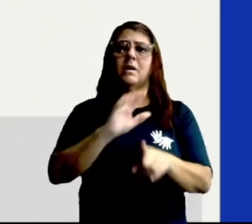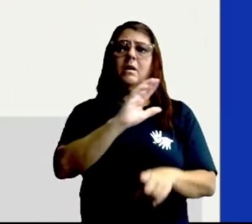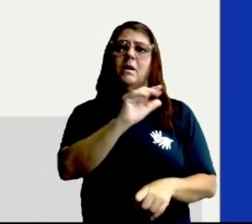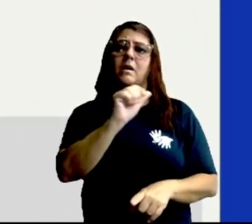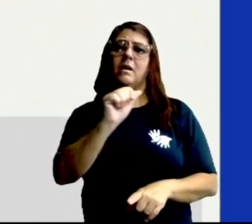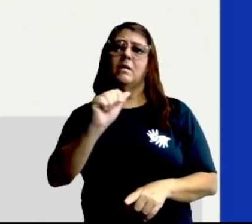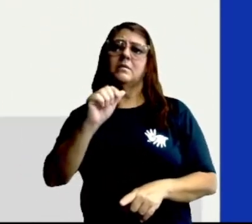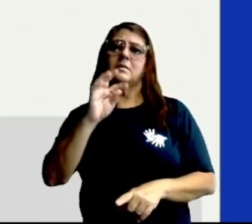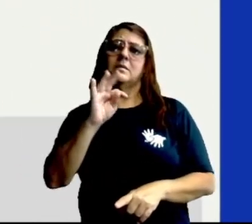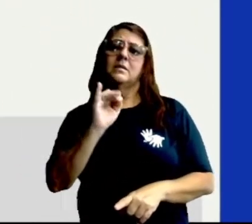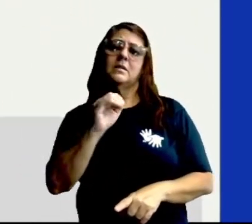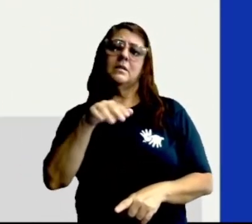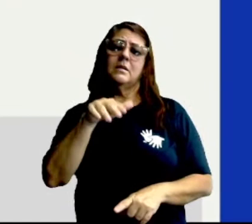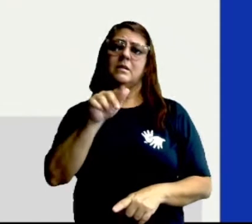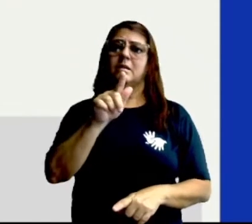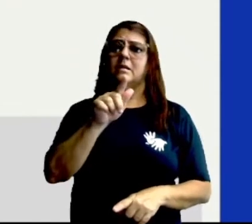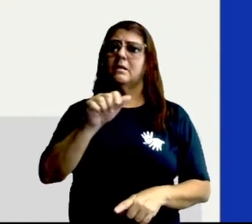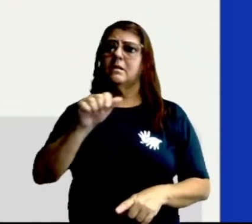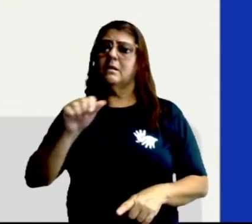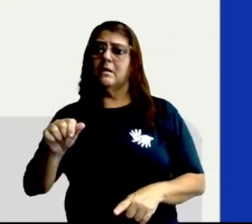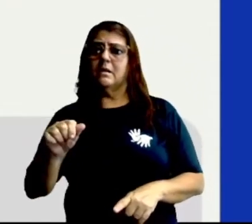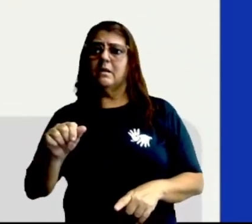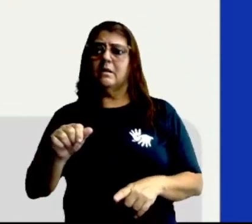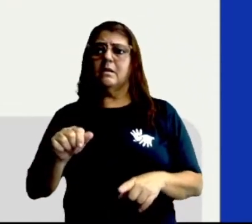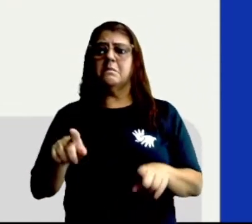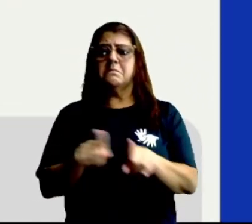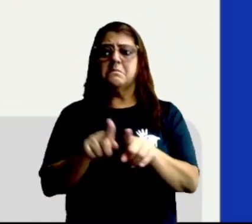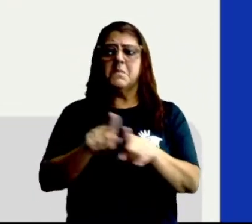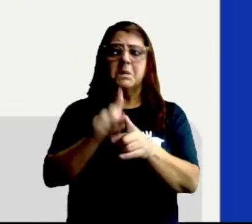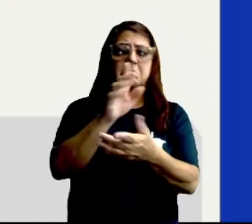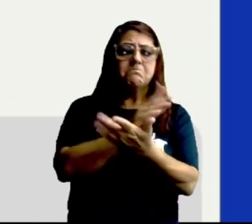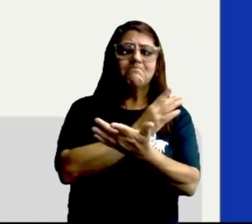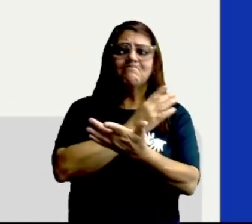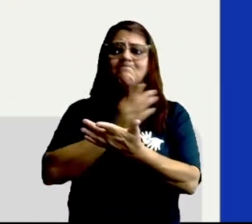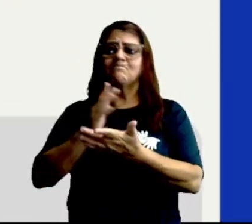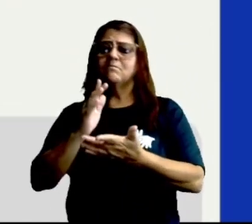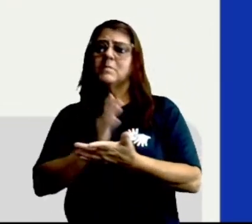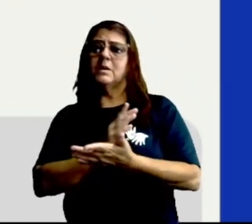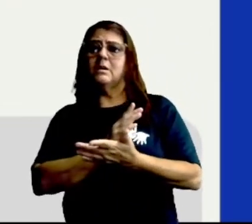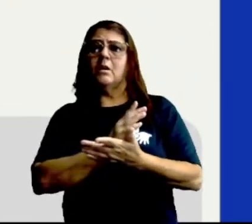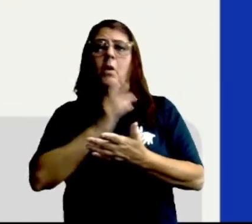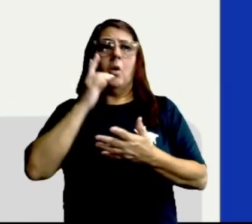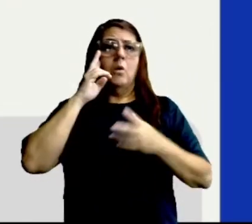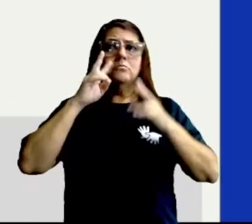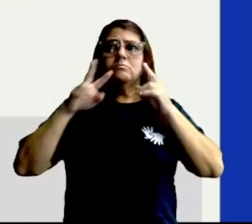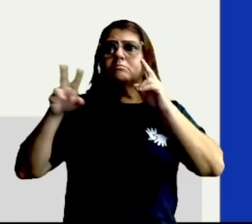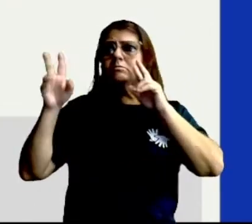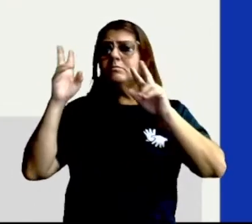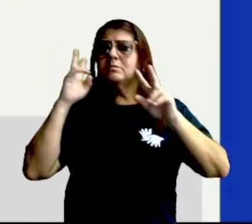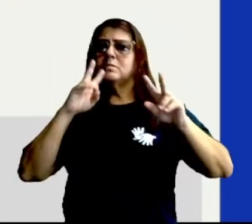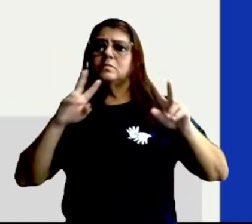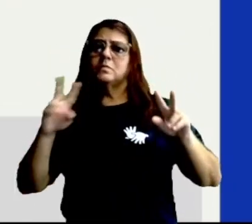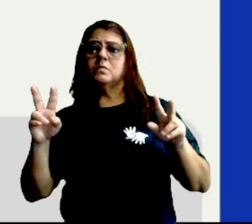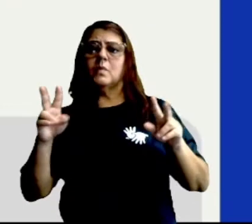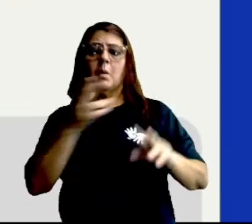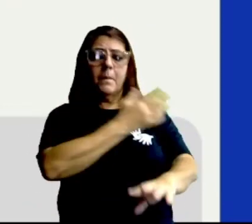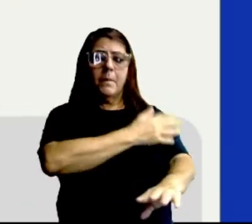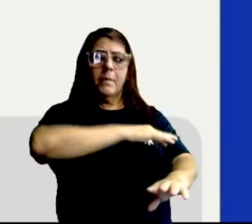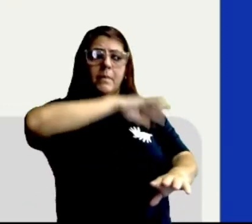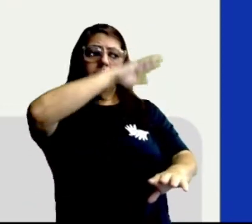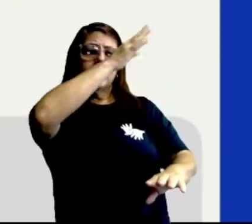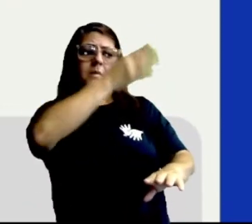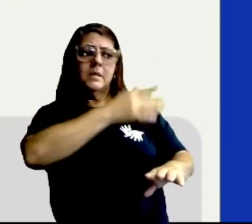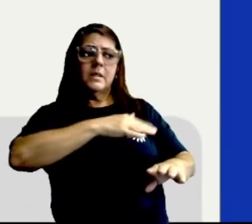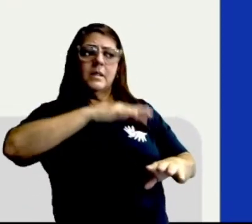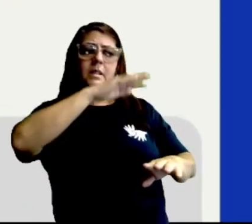os cactos cecrópia cê algumas Acácias farão a paisagem no Planalto Meridional a